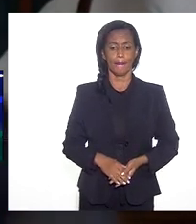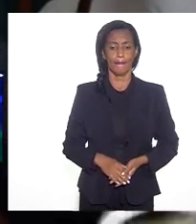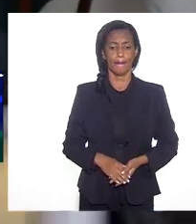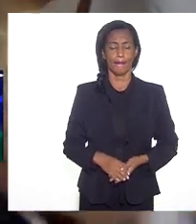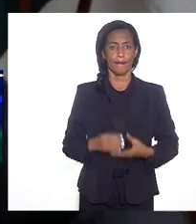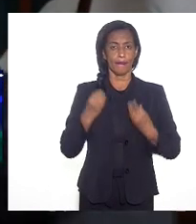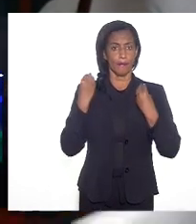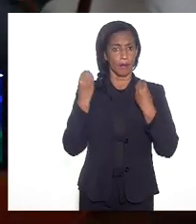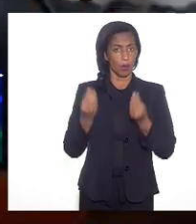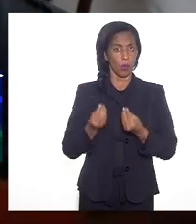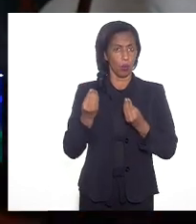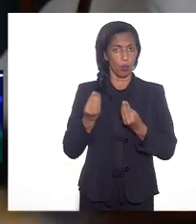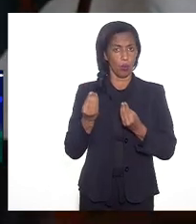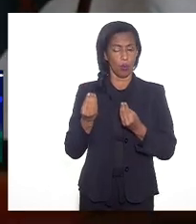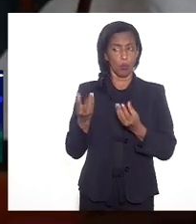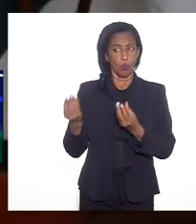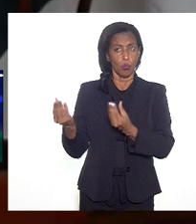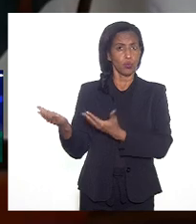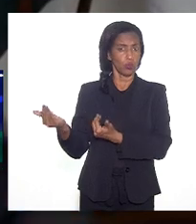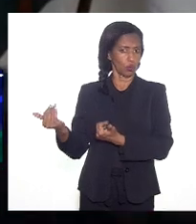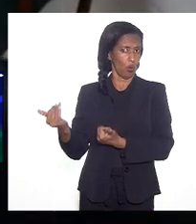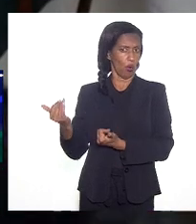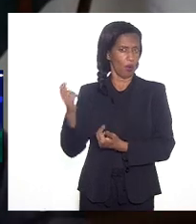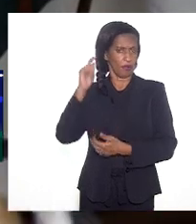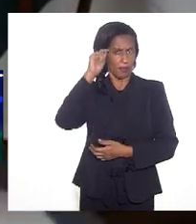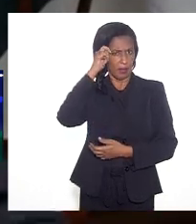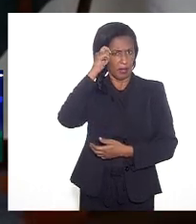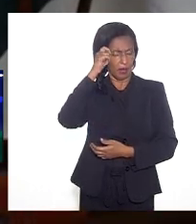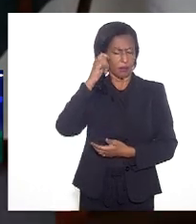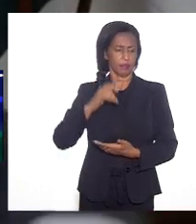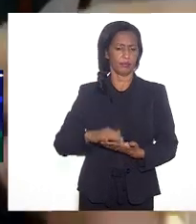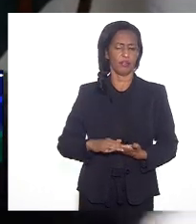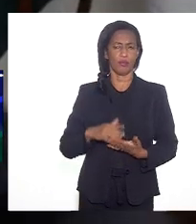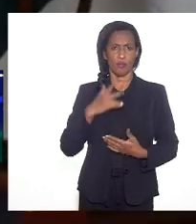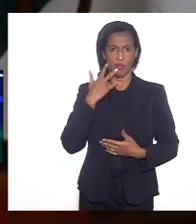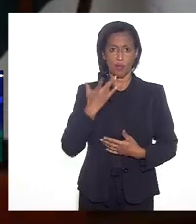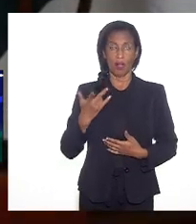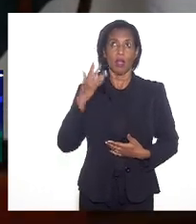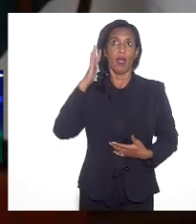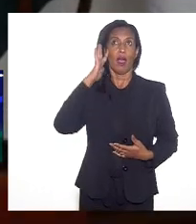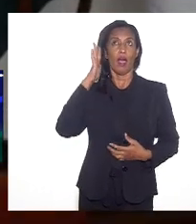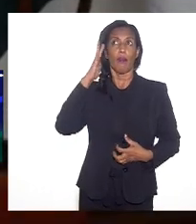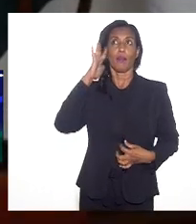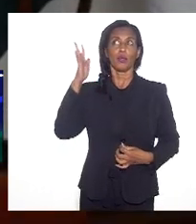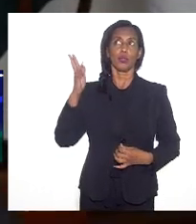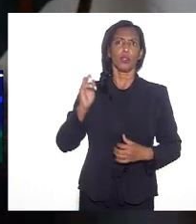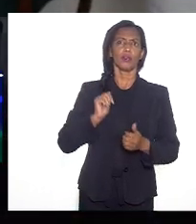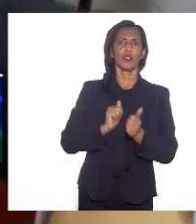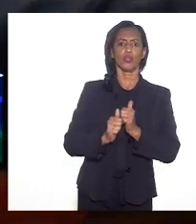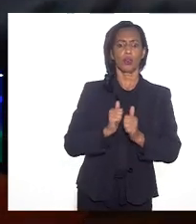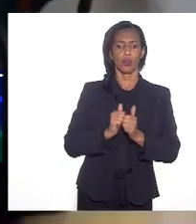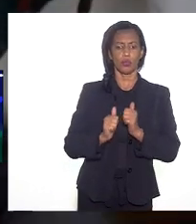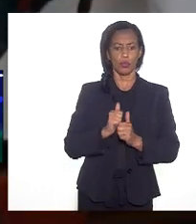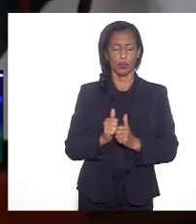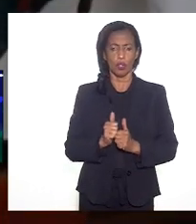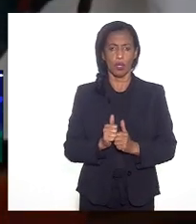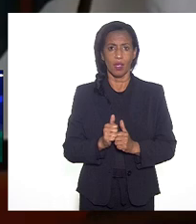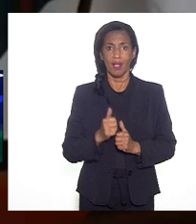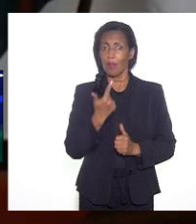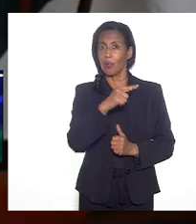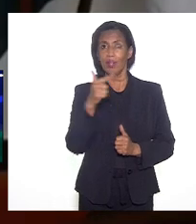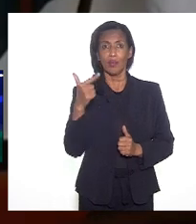Quando muitos jovens, e a maioria dos negros, a maioria sendo negros, falam meu sonho é ser jogador de futebol, é porque ele não vê outra